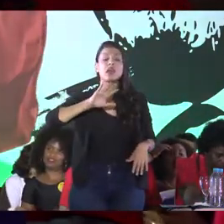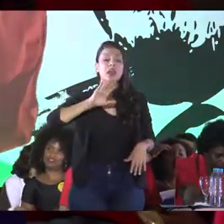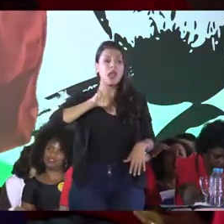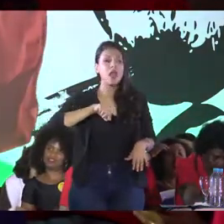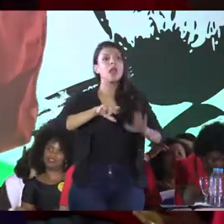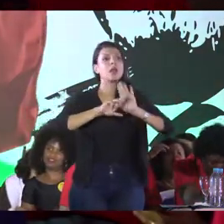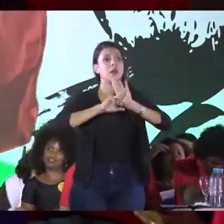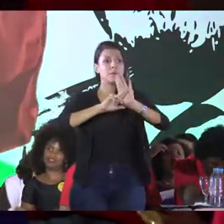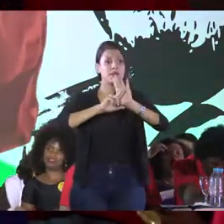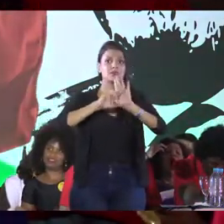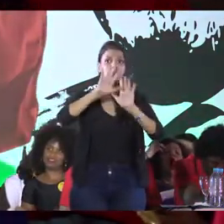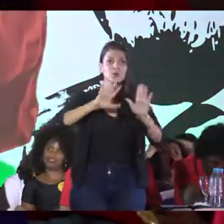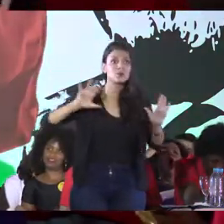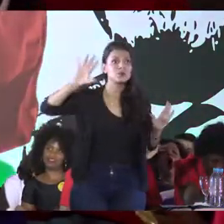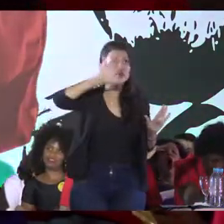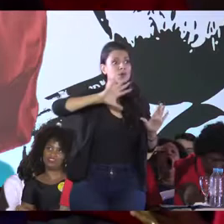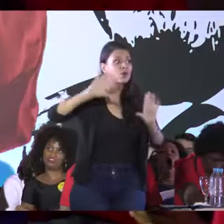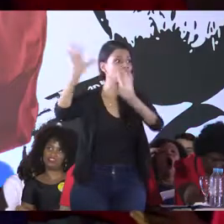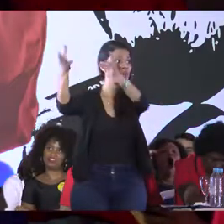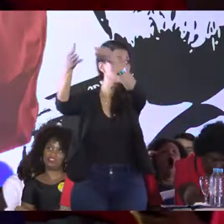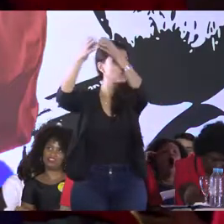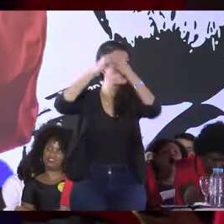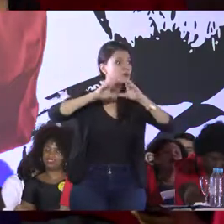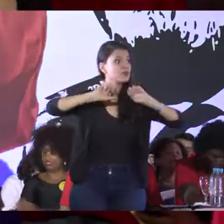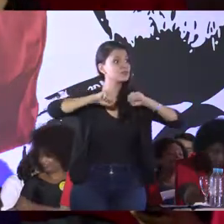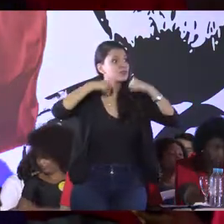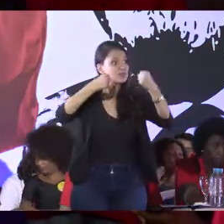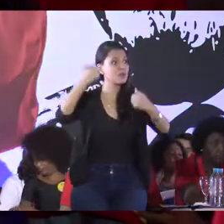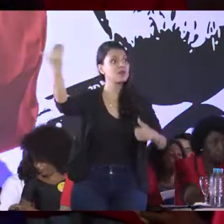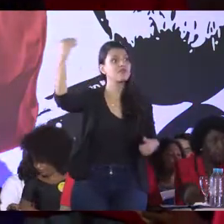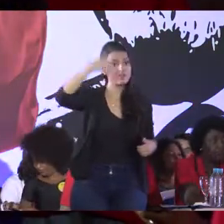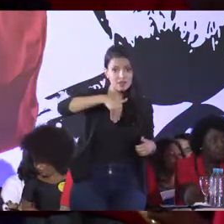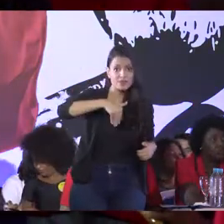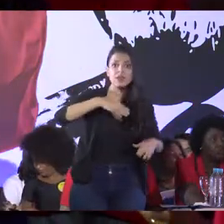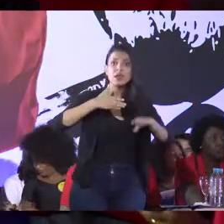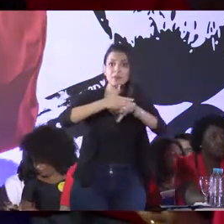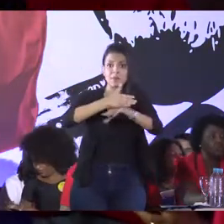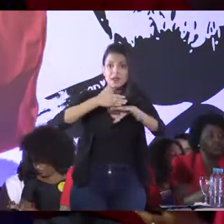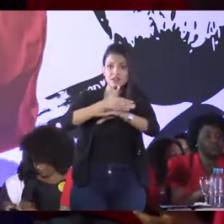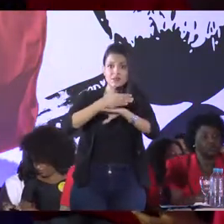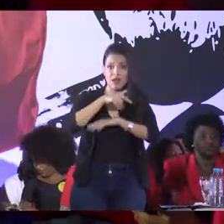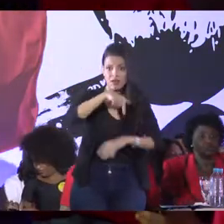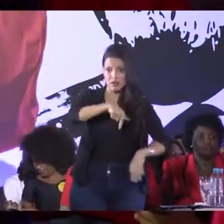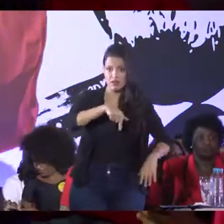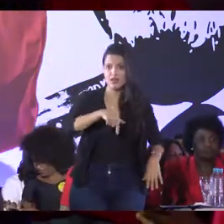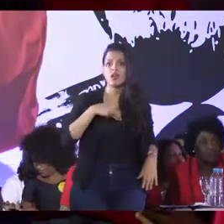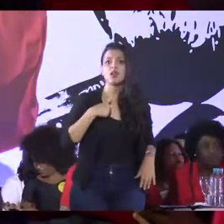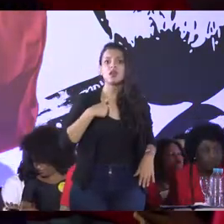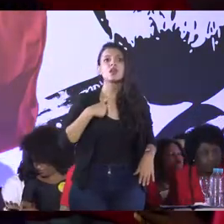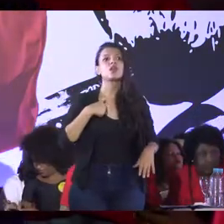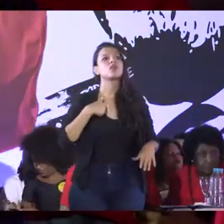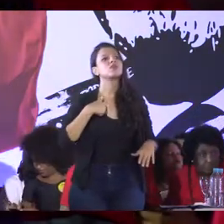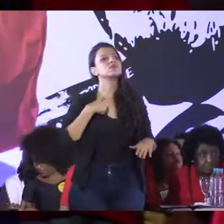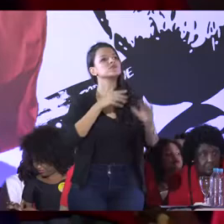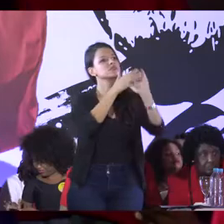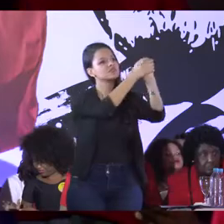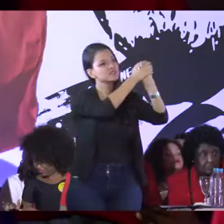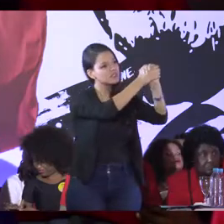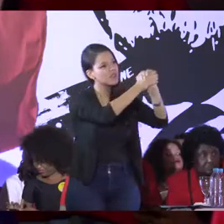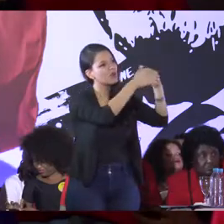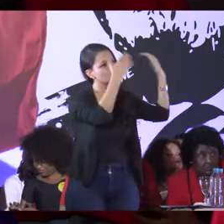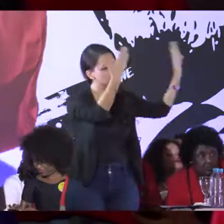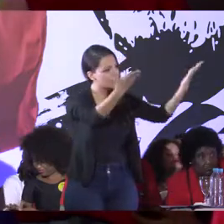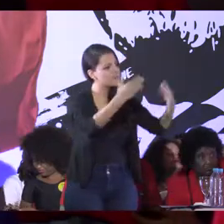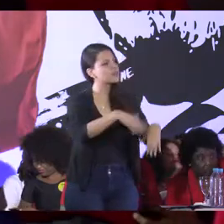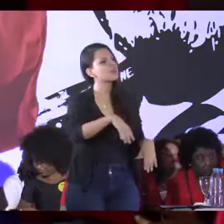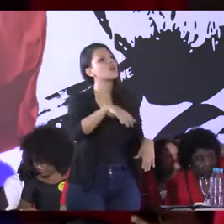toda essa nossa turma que se esforçou para participar dessa caravana, eu queria saudar os companheiros